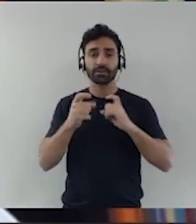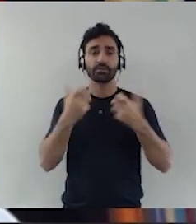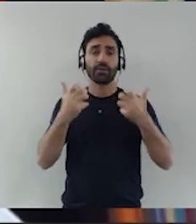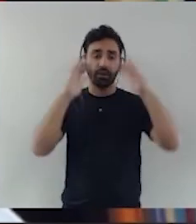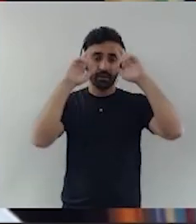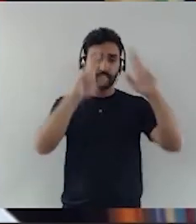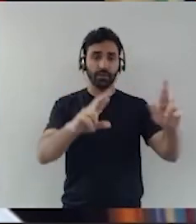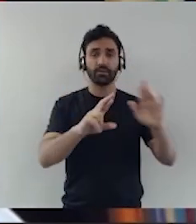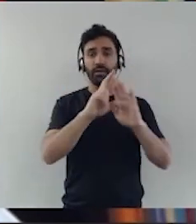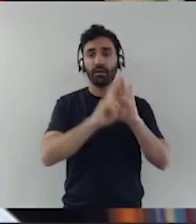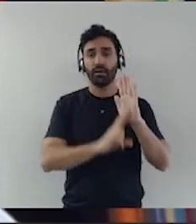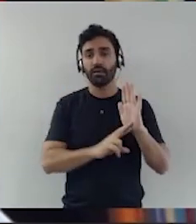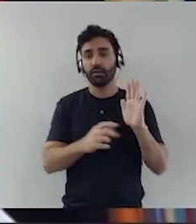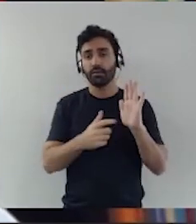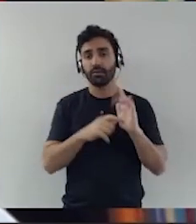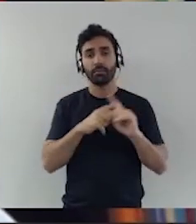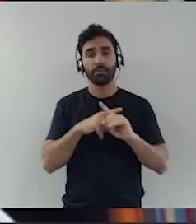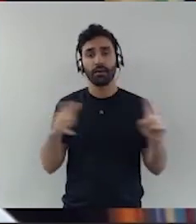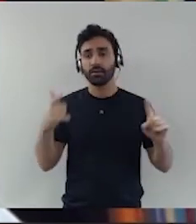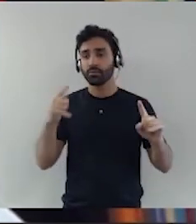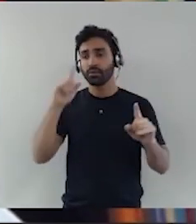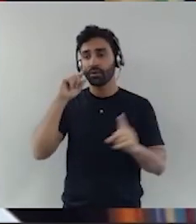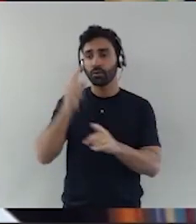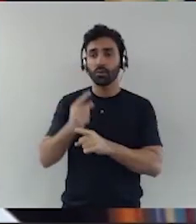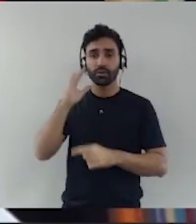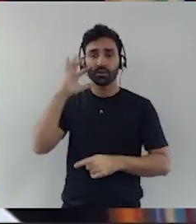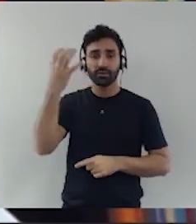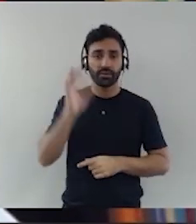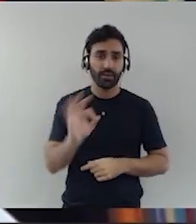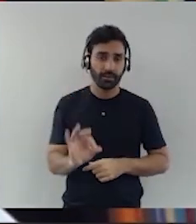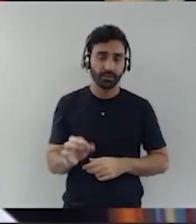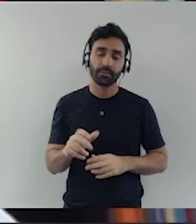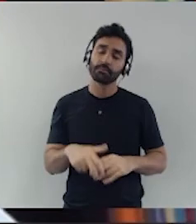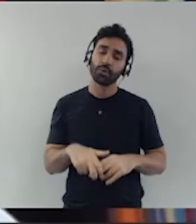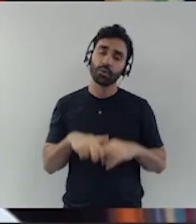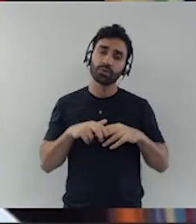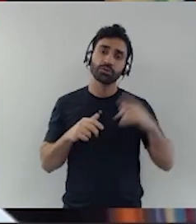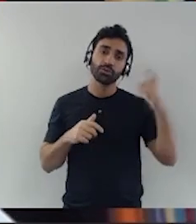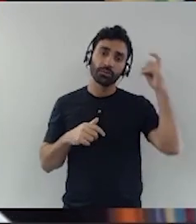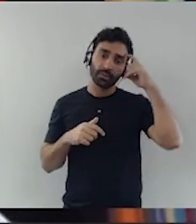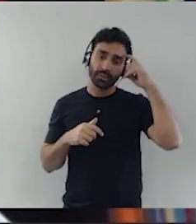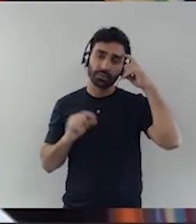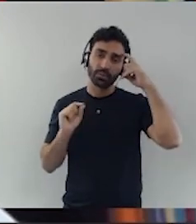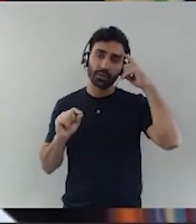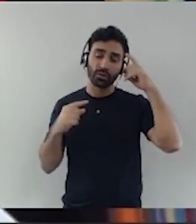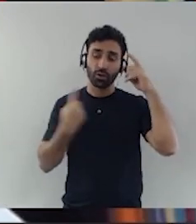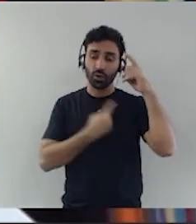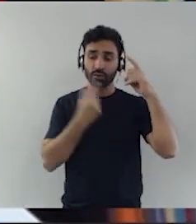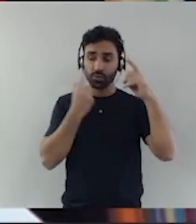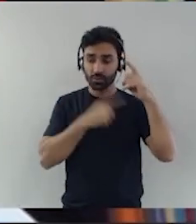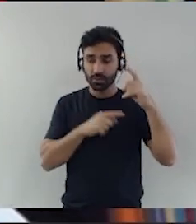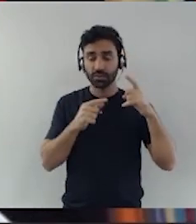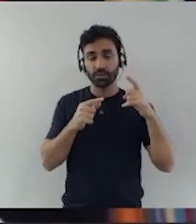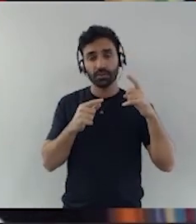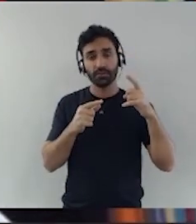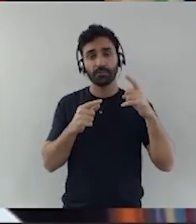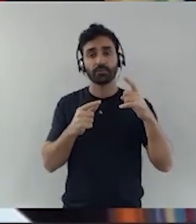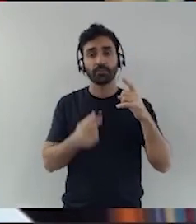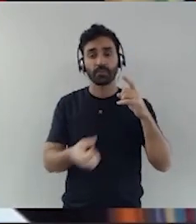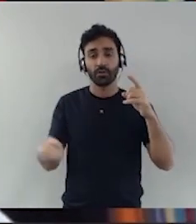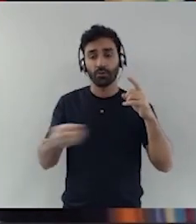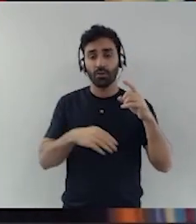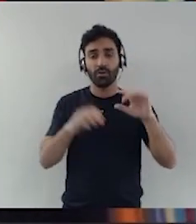do que propriamente buscar soluções. Então, penso que, para buscarmos essa nova